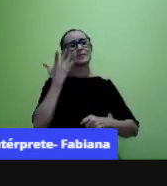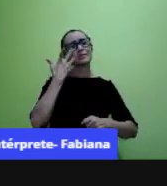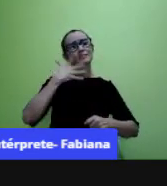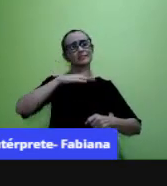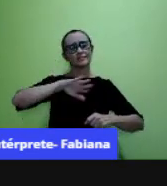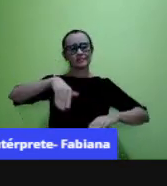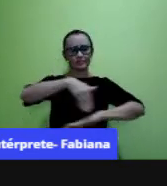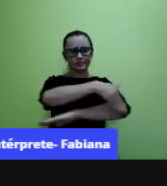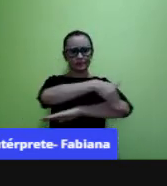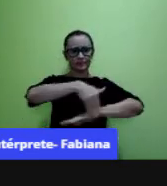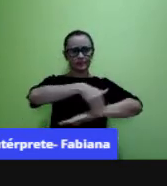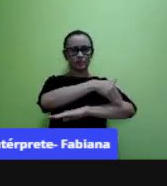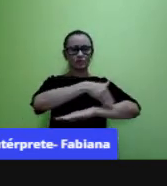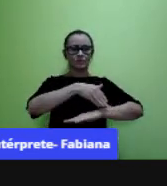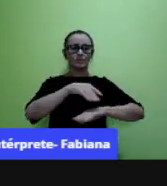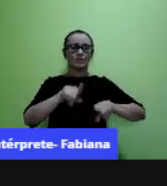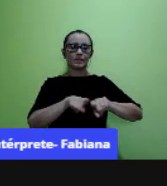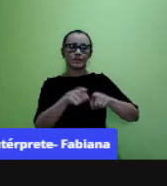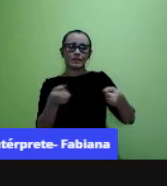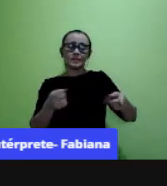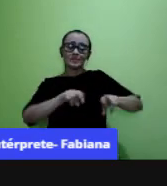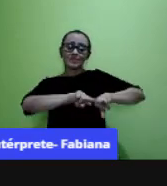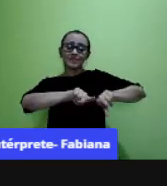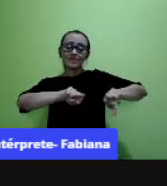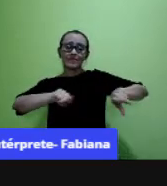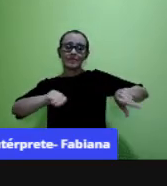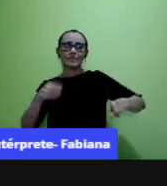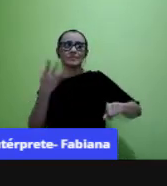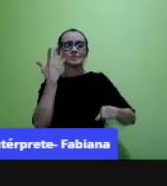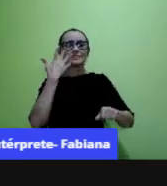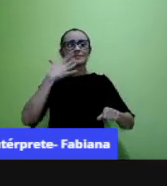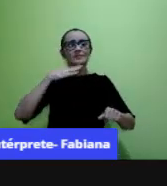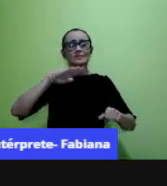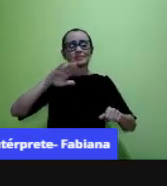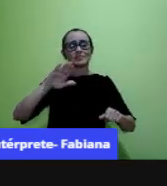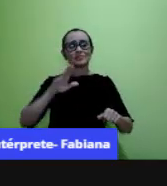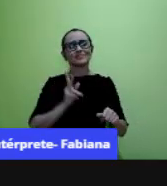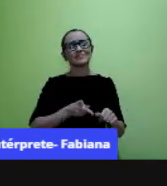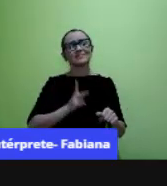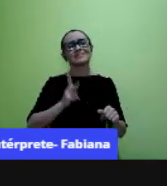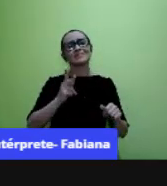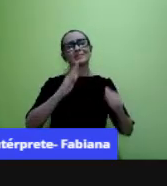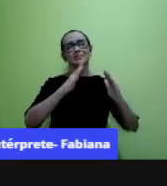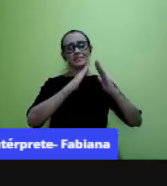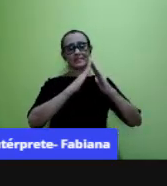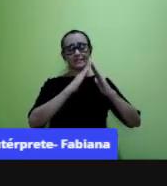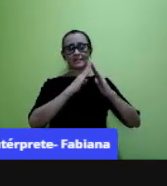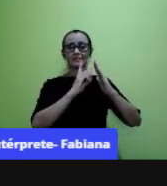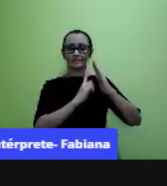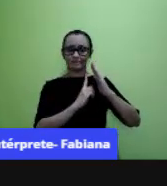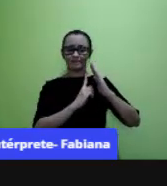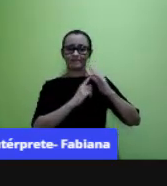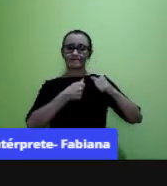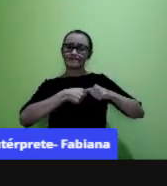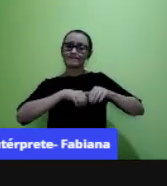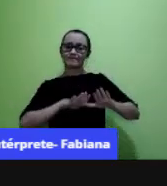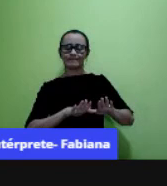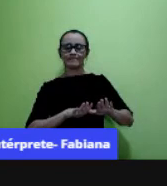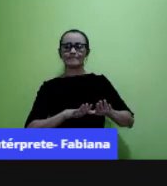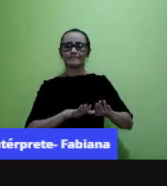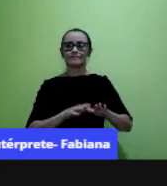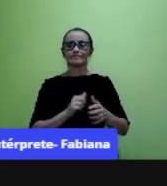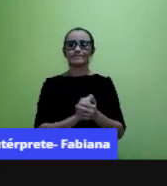também tem muitas crianças que ficam dentro de casa. E como, através desse caderno de atividade, nós